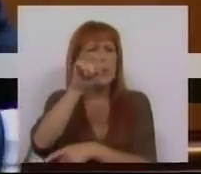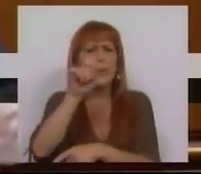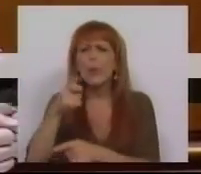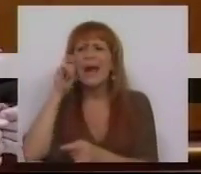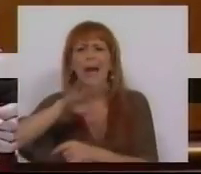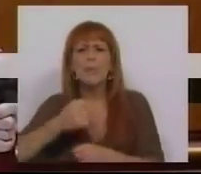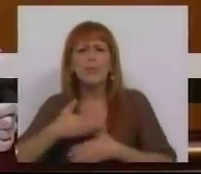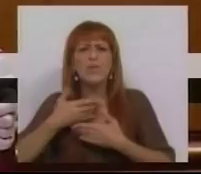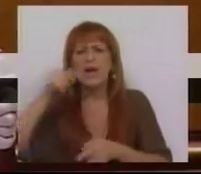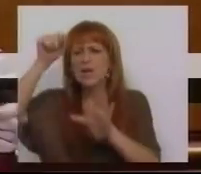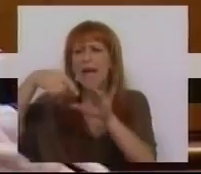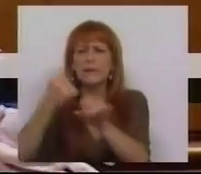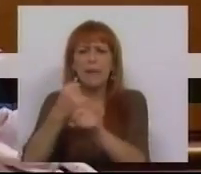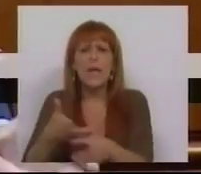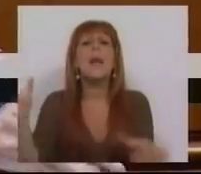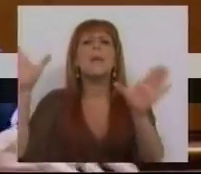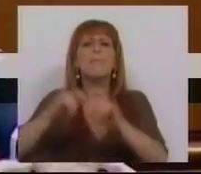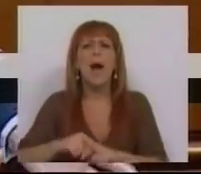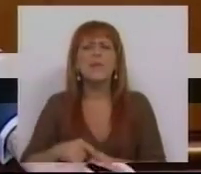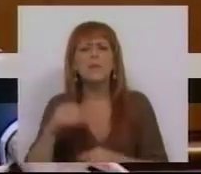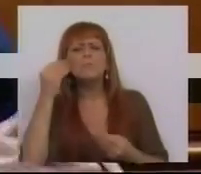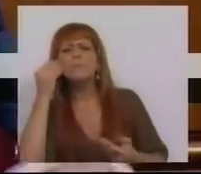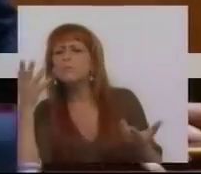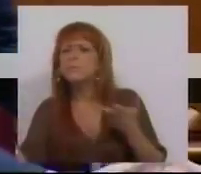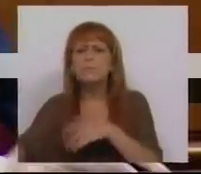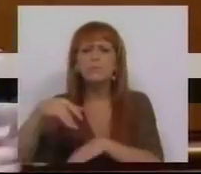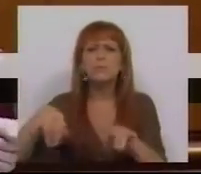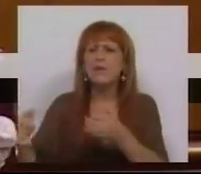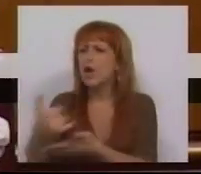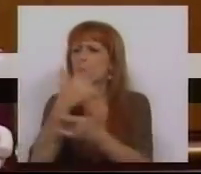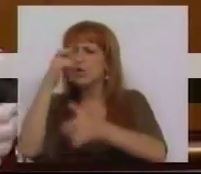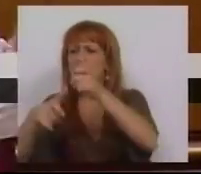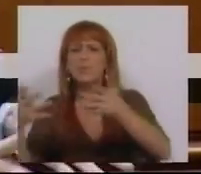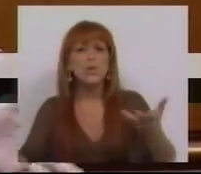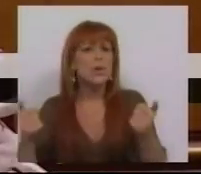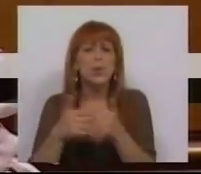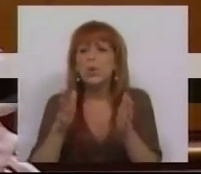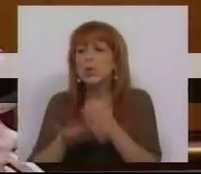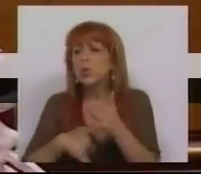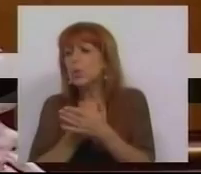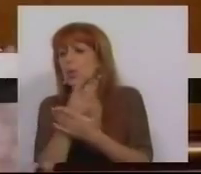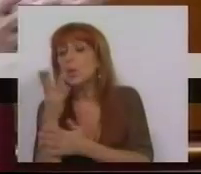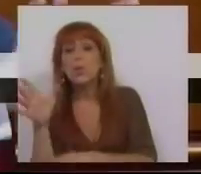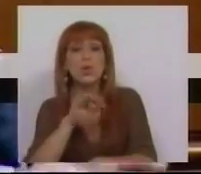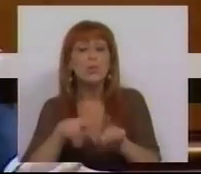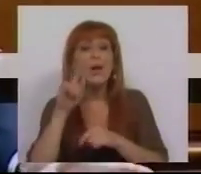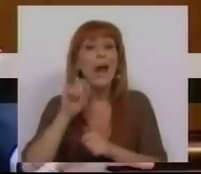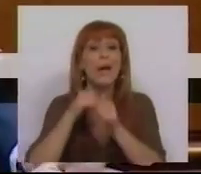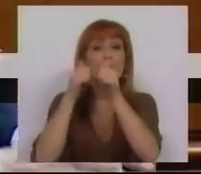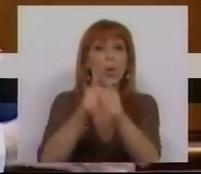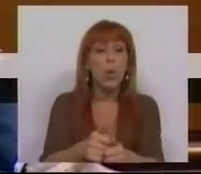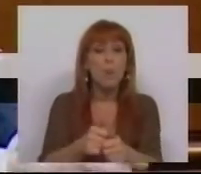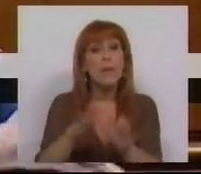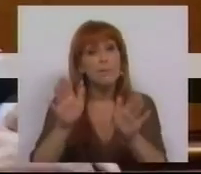os seus profissionais, mais campo de manobra, portanto, na área dos recursos humanos. Tudo isso, Sr. Deputado, quem